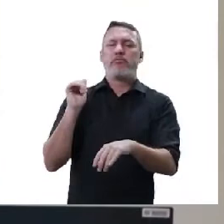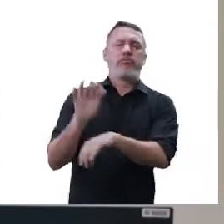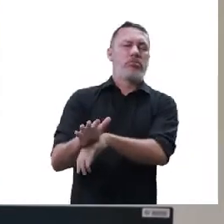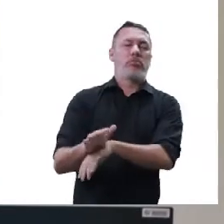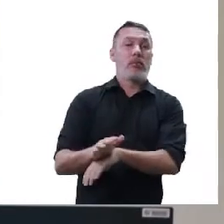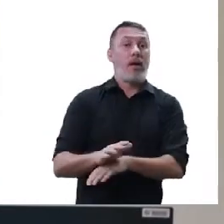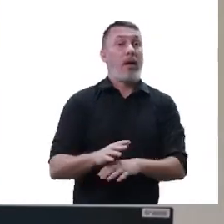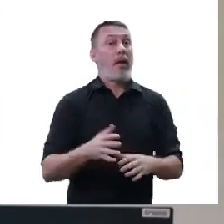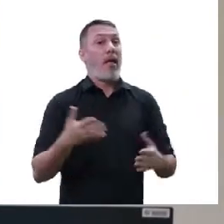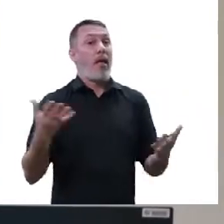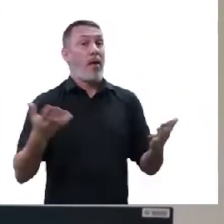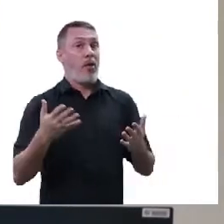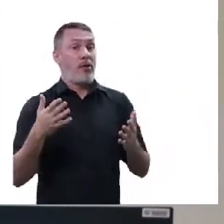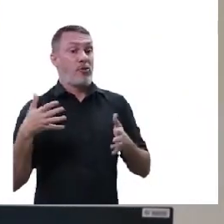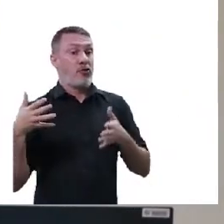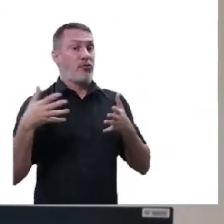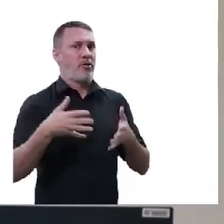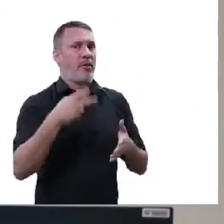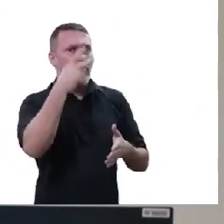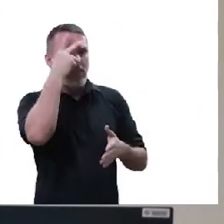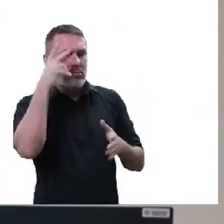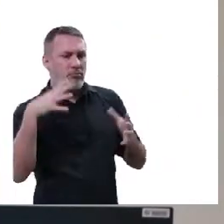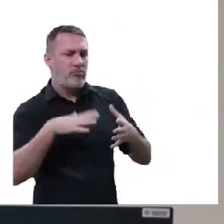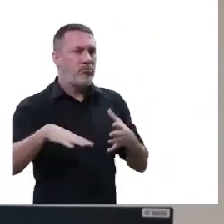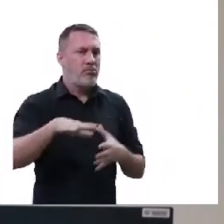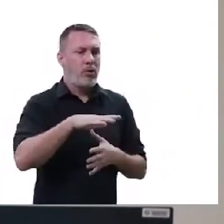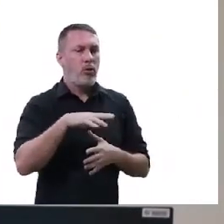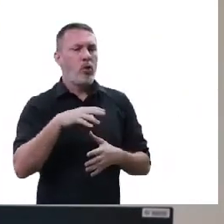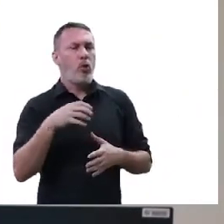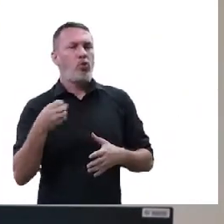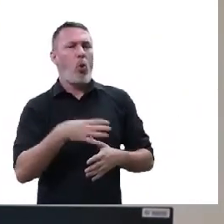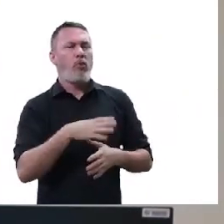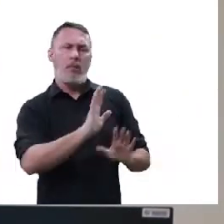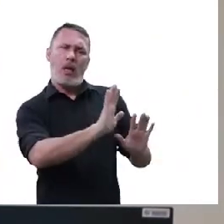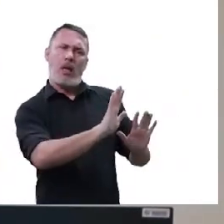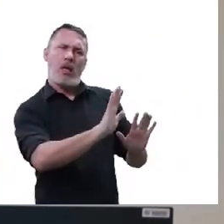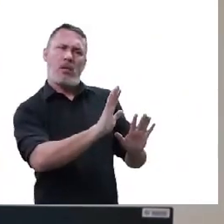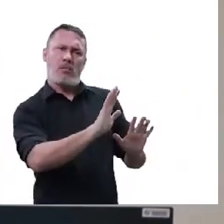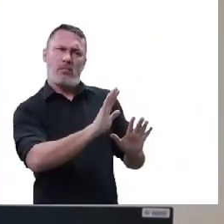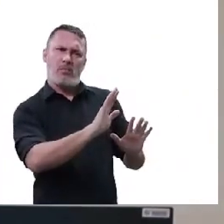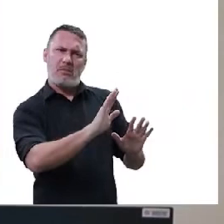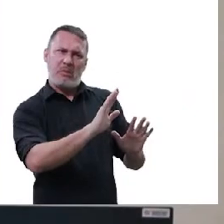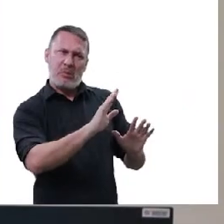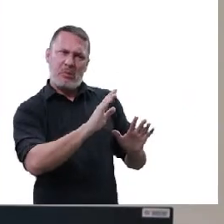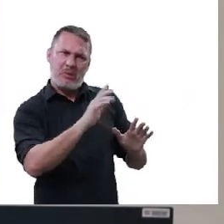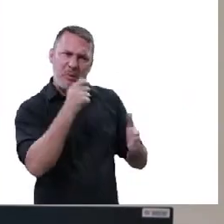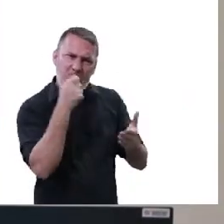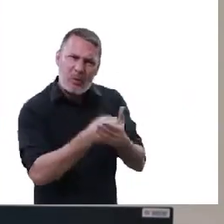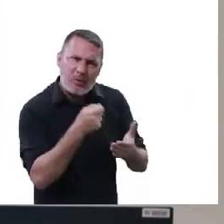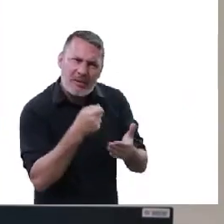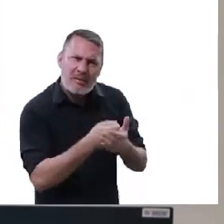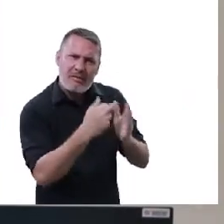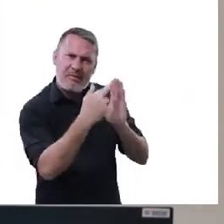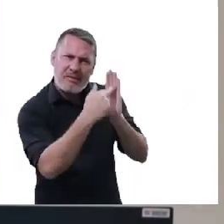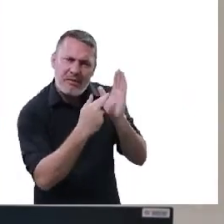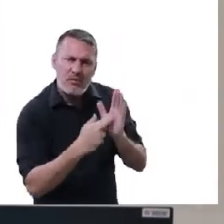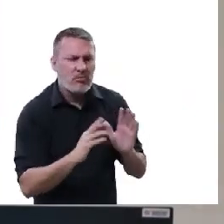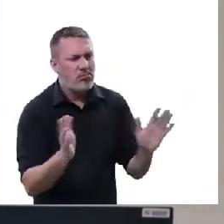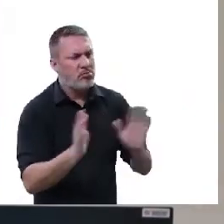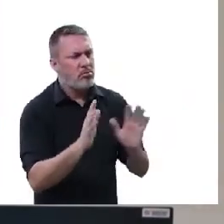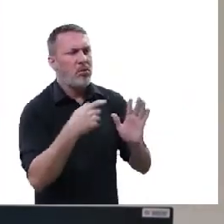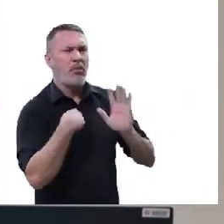modernismo e fala, calma aí, meu amigo, o modernismo vem e fala o parnasiano. Não, vou mostrar dentro da